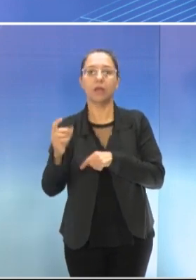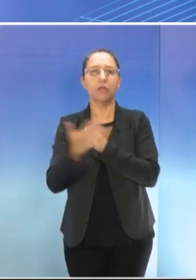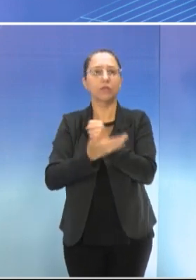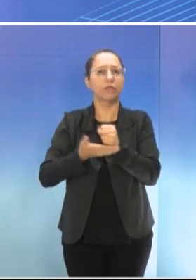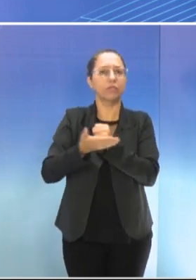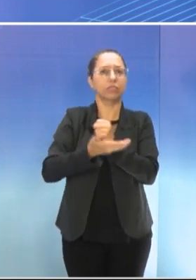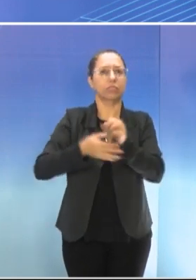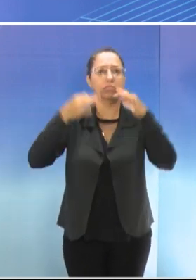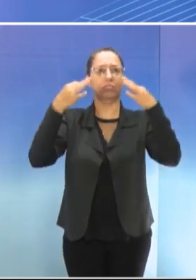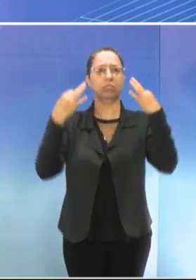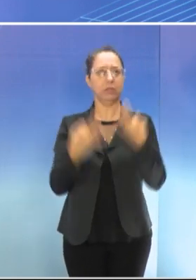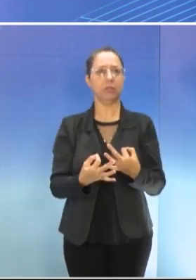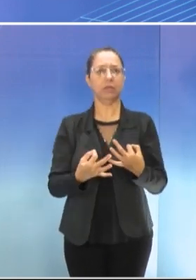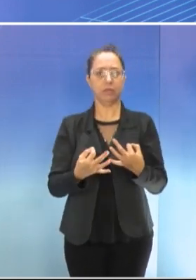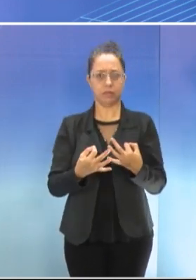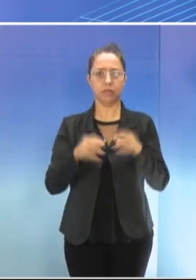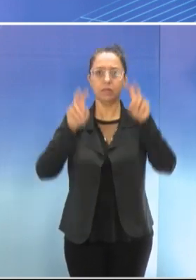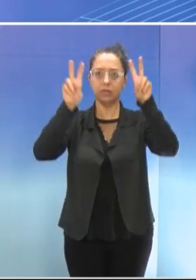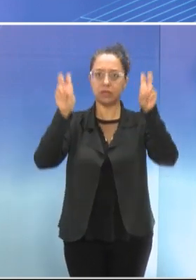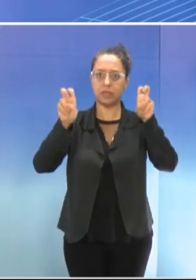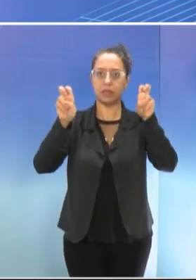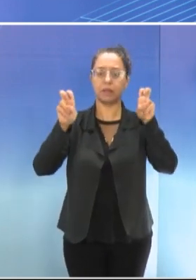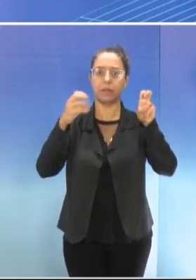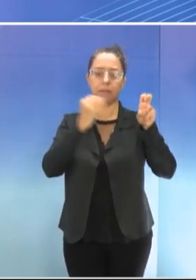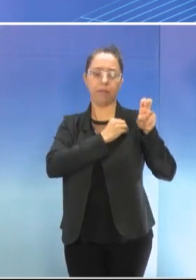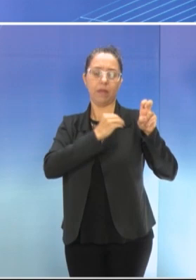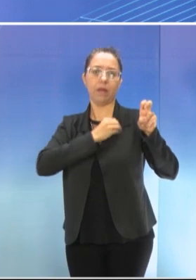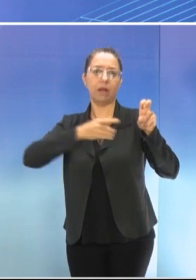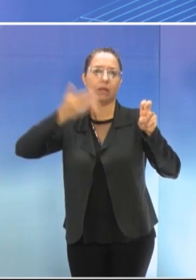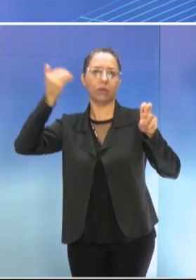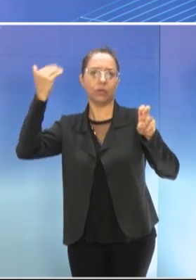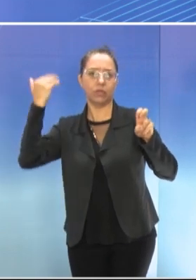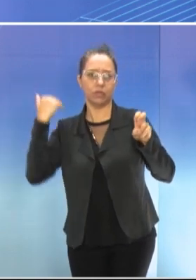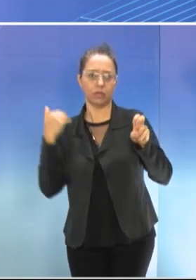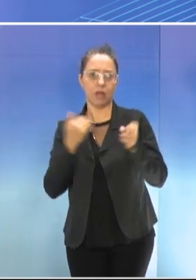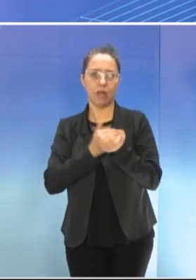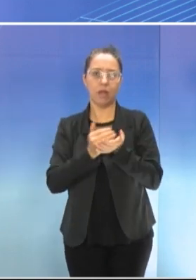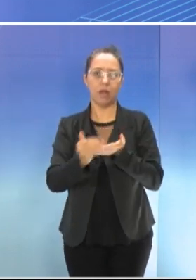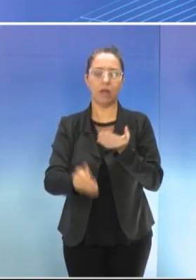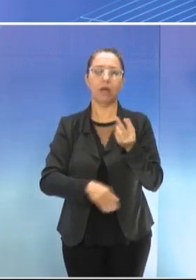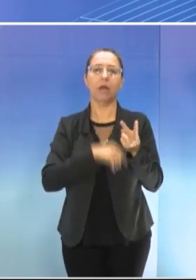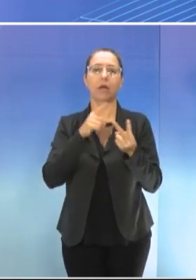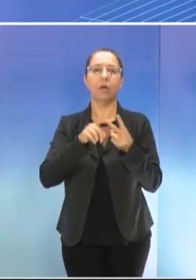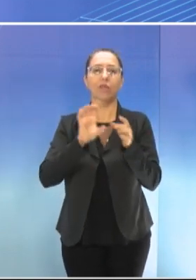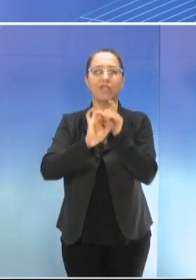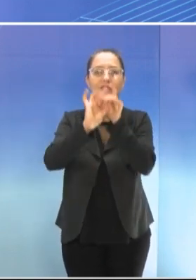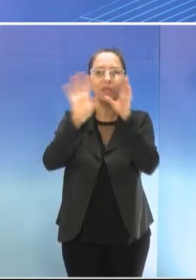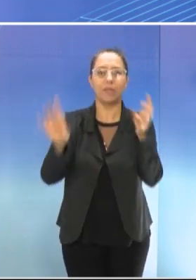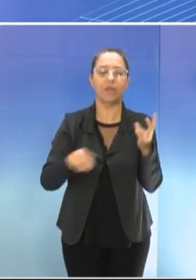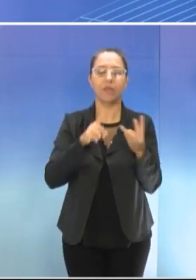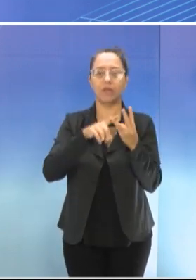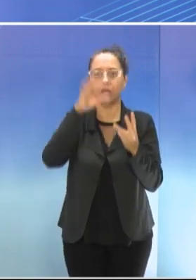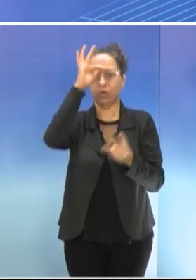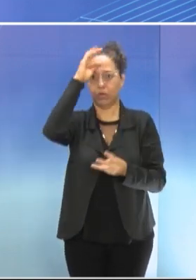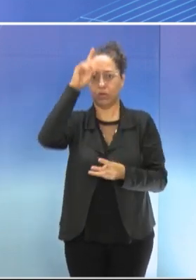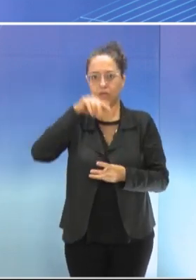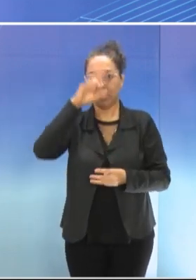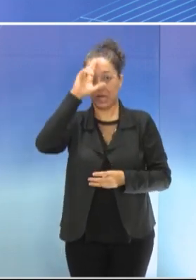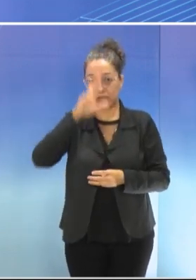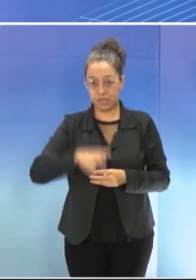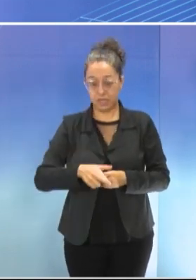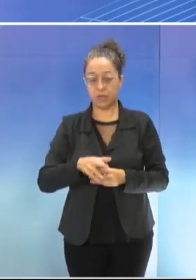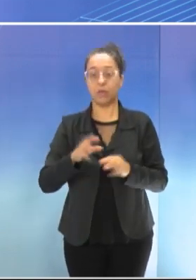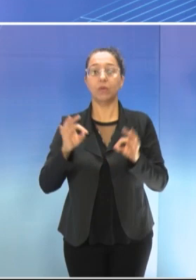Então, esses filósofos vão trabalhar temas como pecado original, livre-arbítrio, fé e razão e tudo mais. Nesse